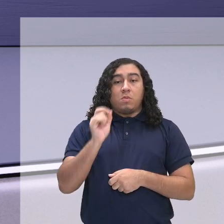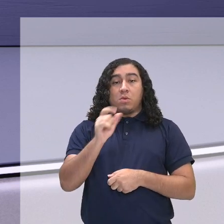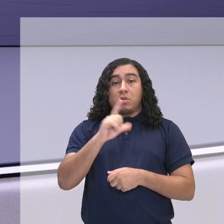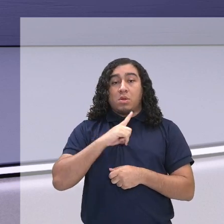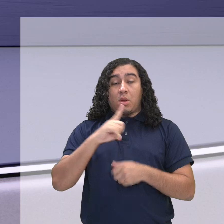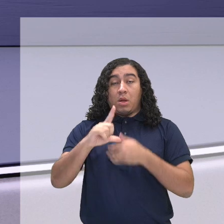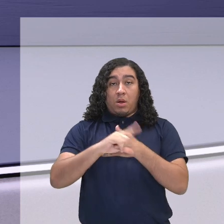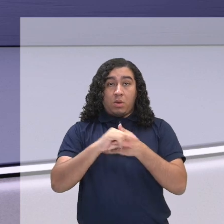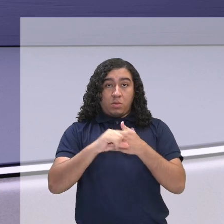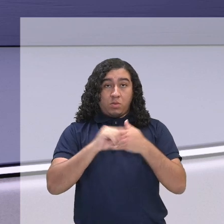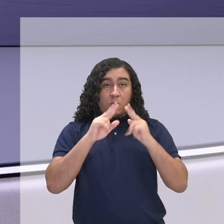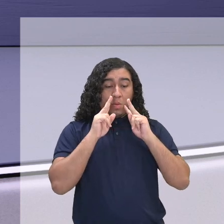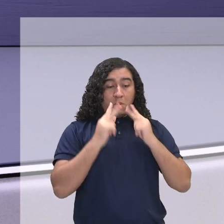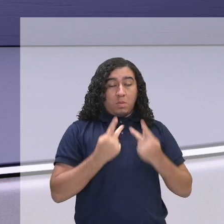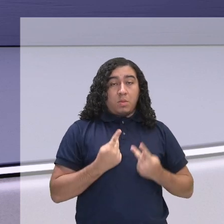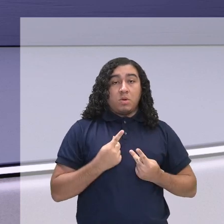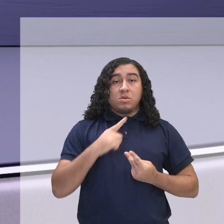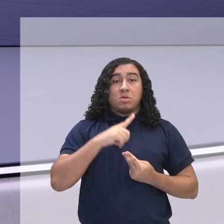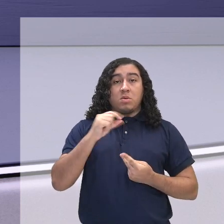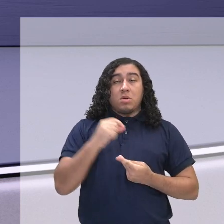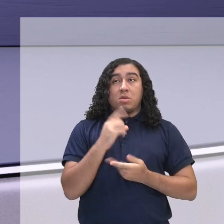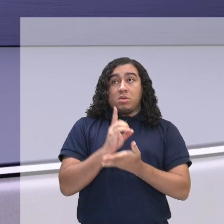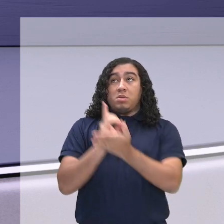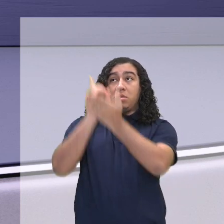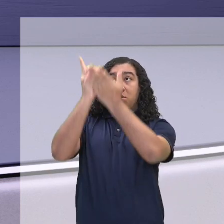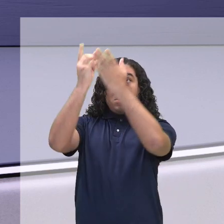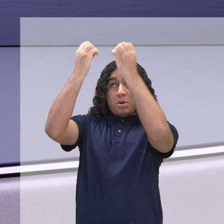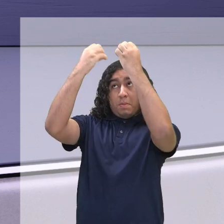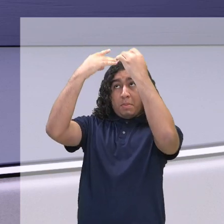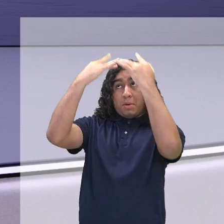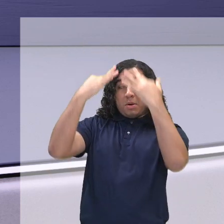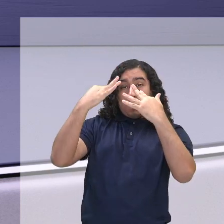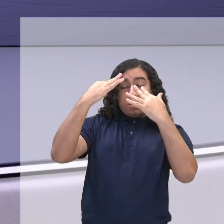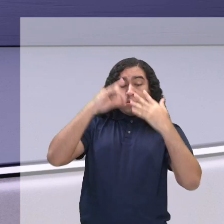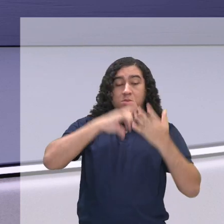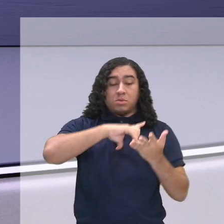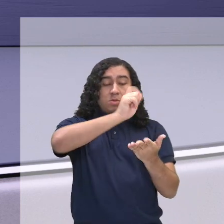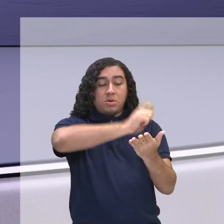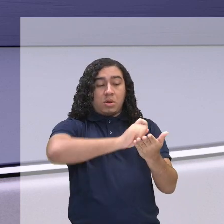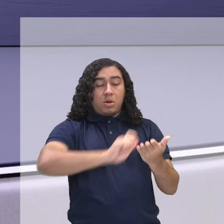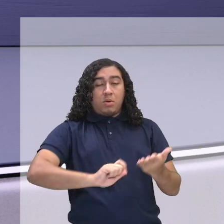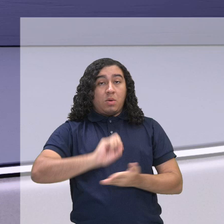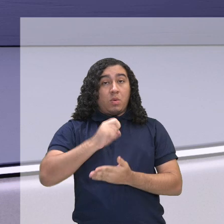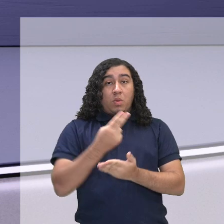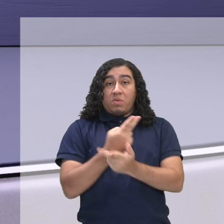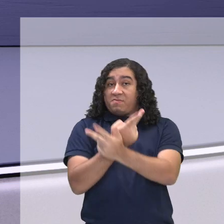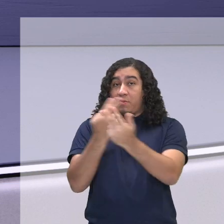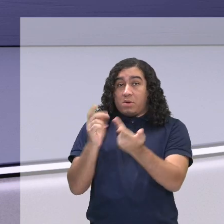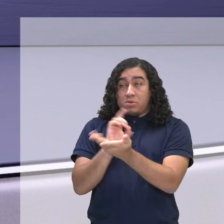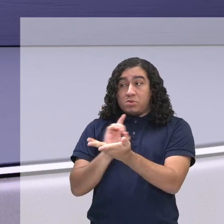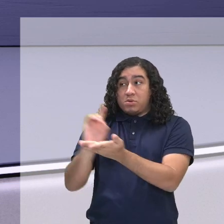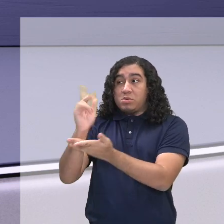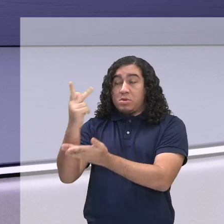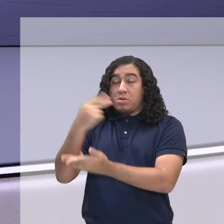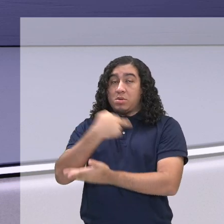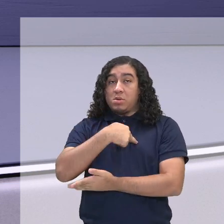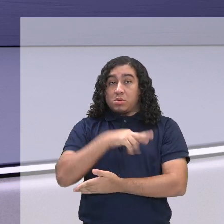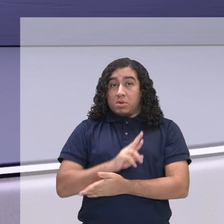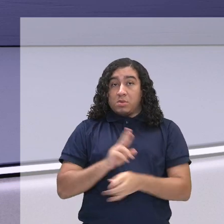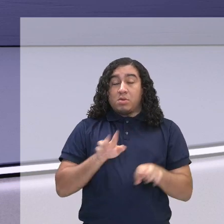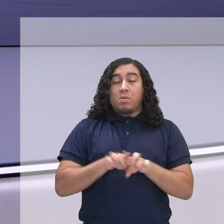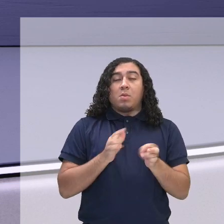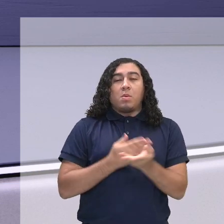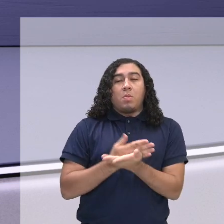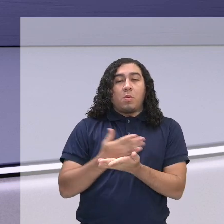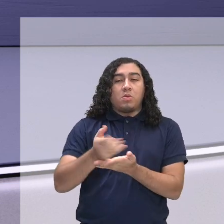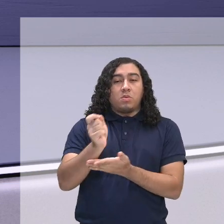escritores humanos inspirados por Deus ou pelos deuses, né, que essas religiões acreditam, que começaram a